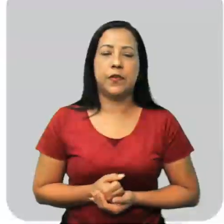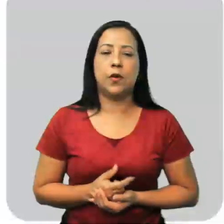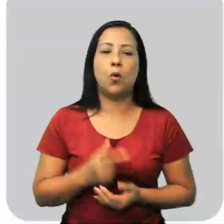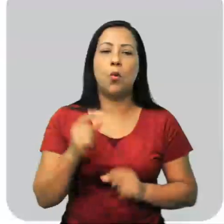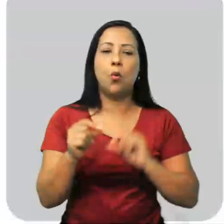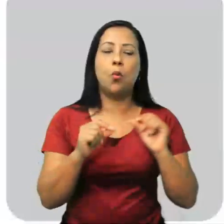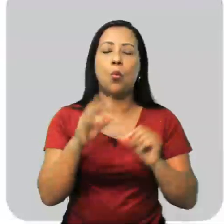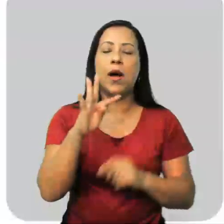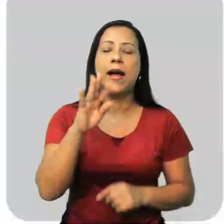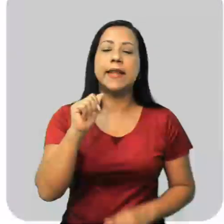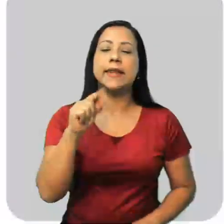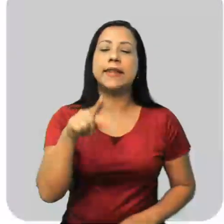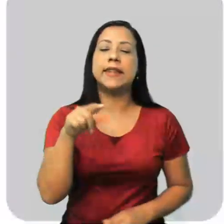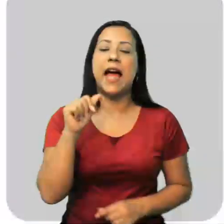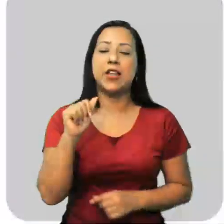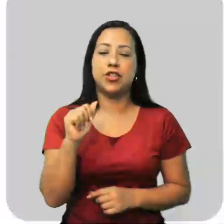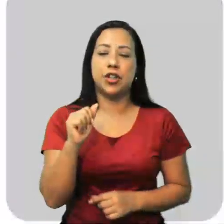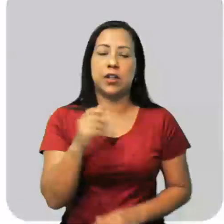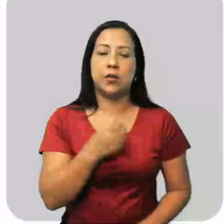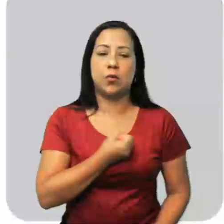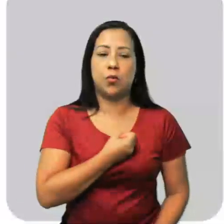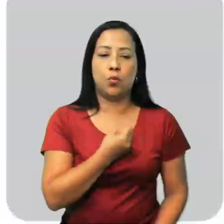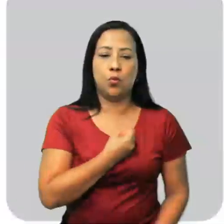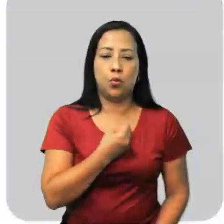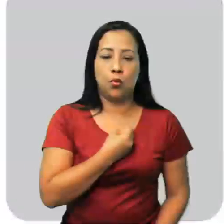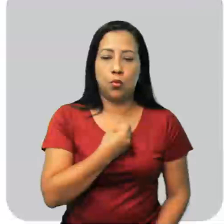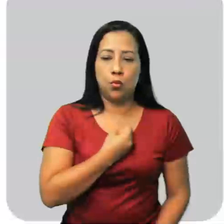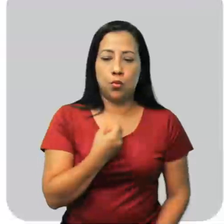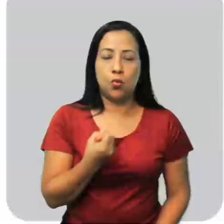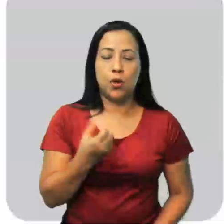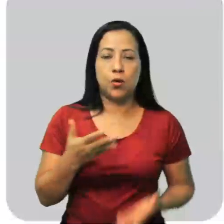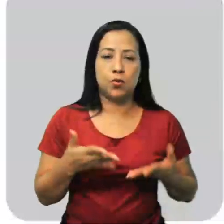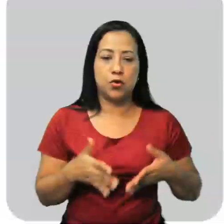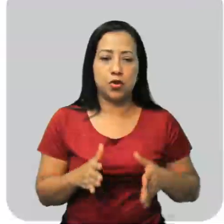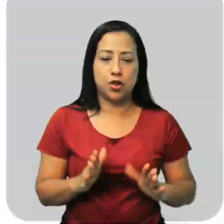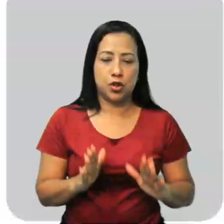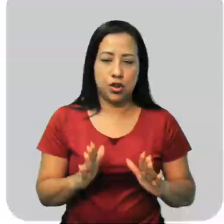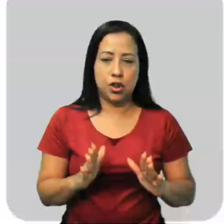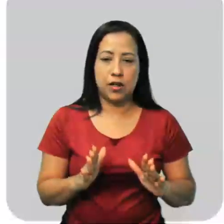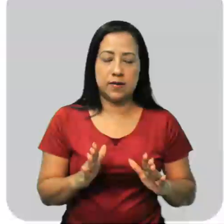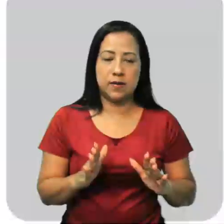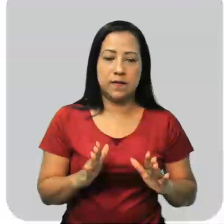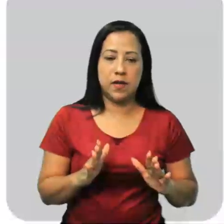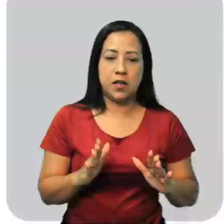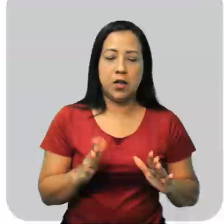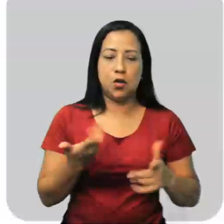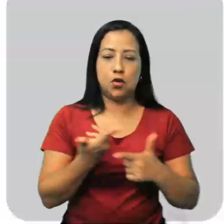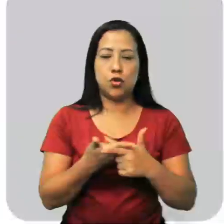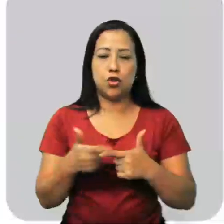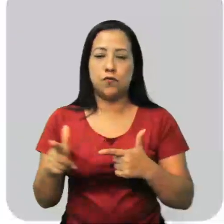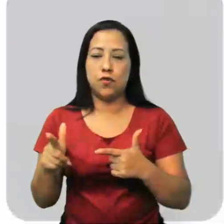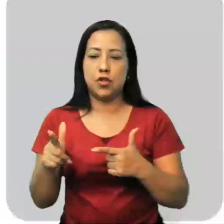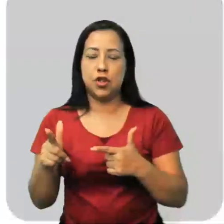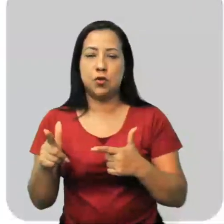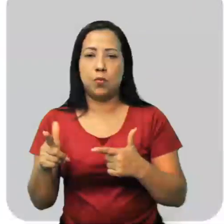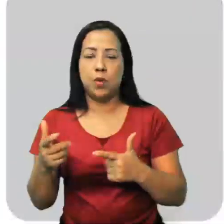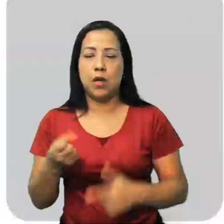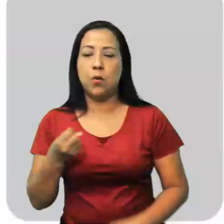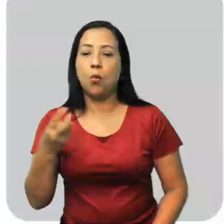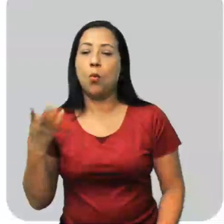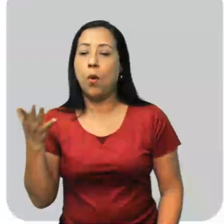natalidade? Quando tem o número de nascimento vezes 1000 dividido pelo número de habitantes. Isso hoje é feito automaticamente pelo